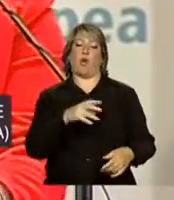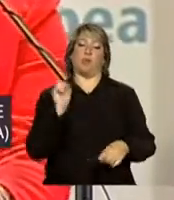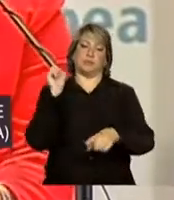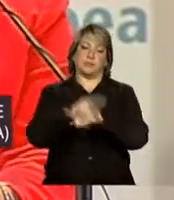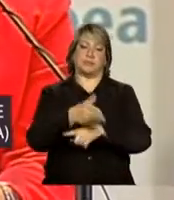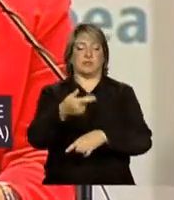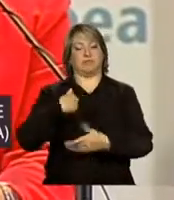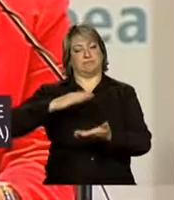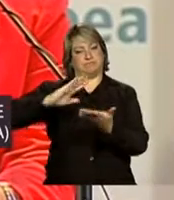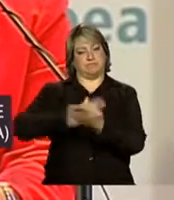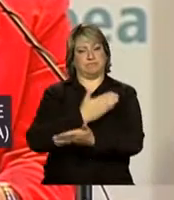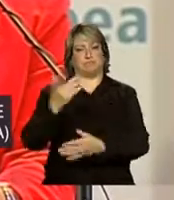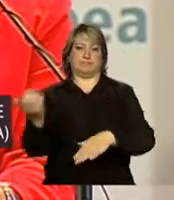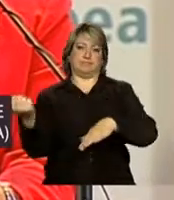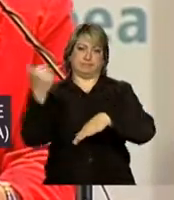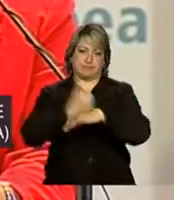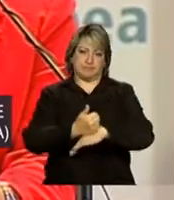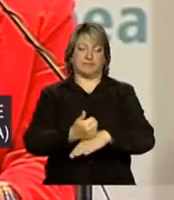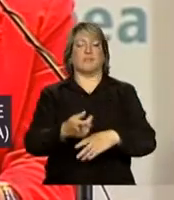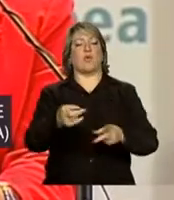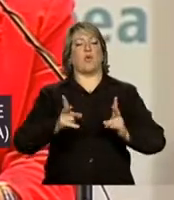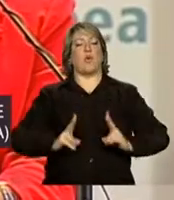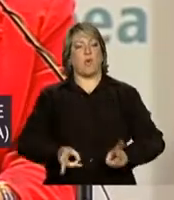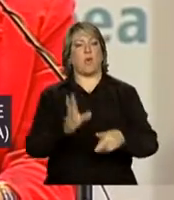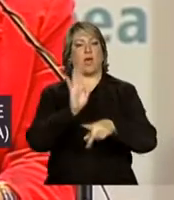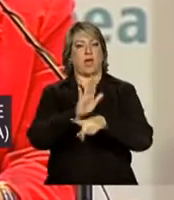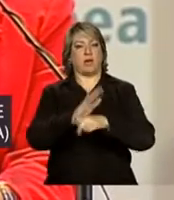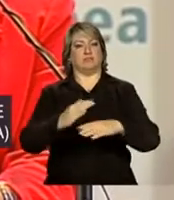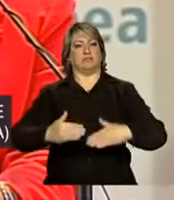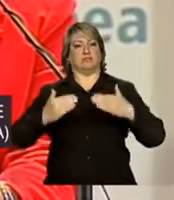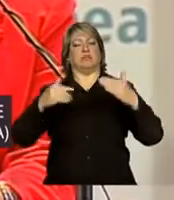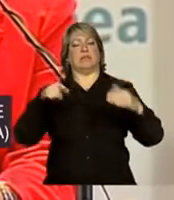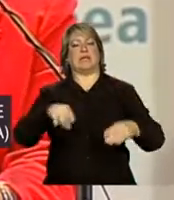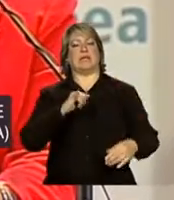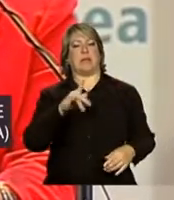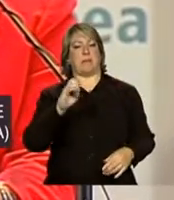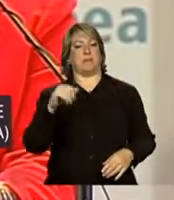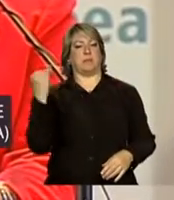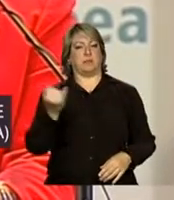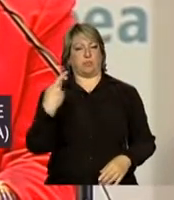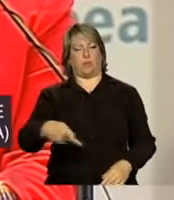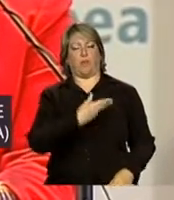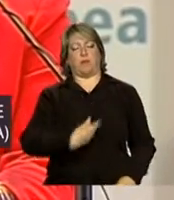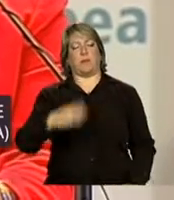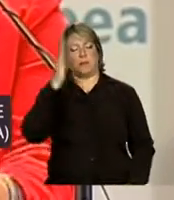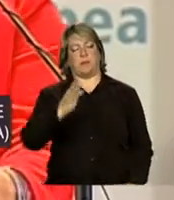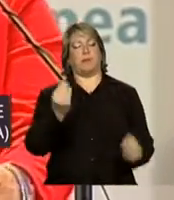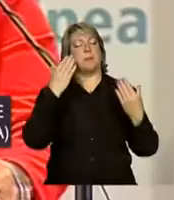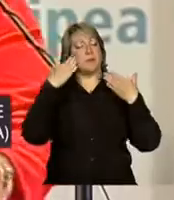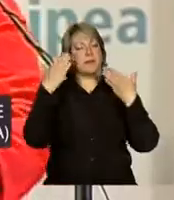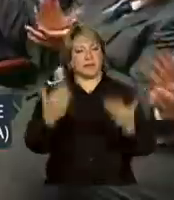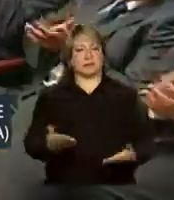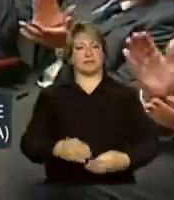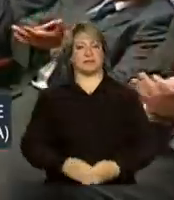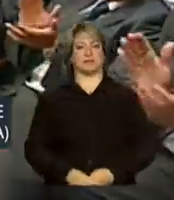sua atuação continue engrandecendo esse importante órgão do governo brasileiro. Muito obrigada.